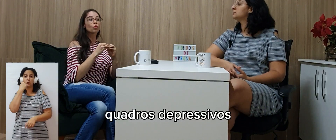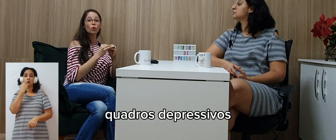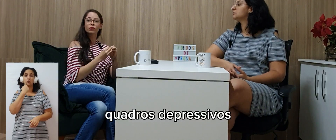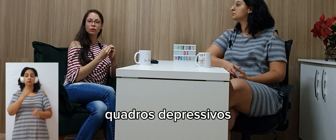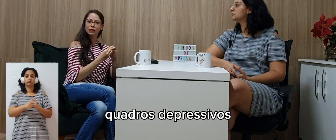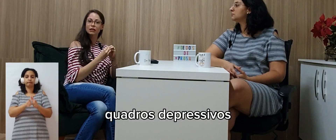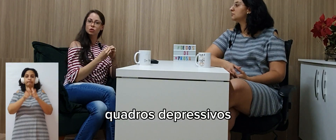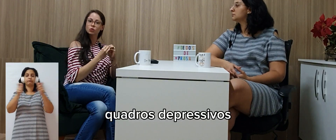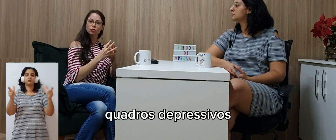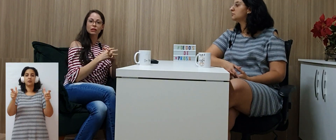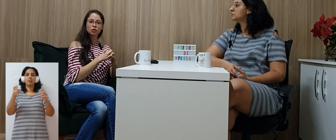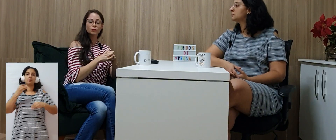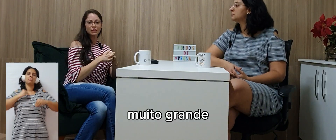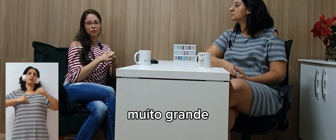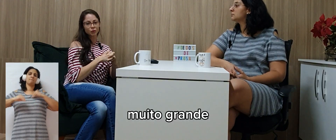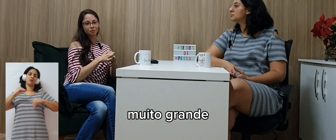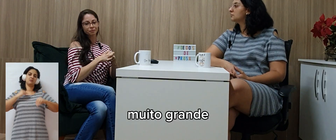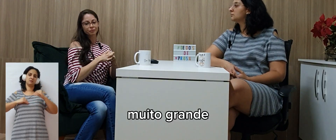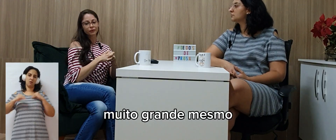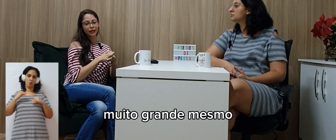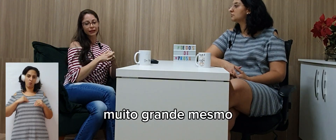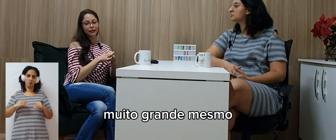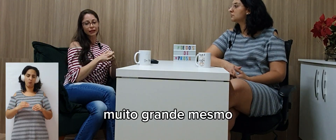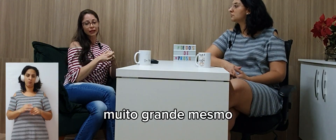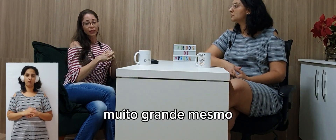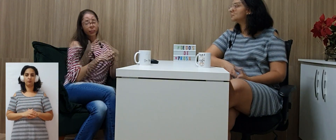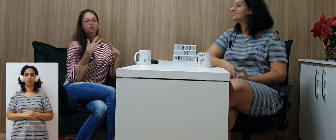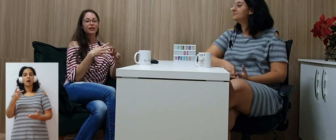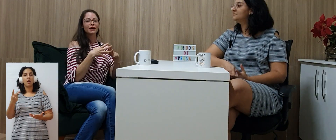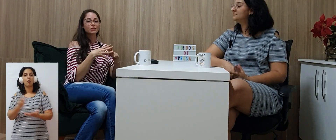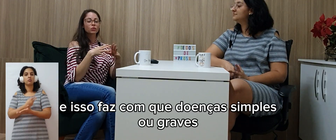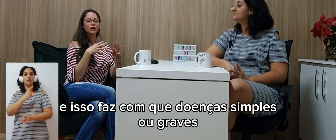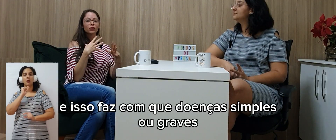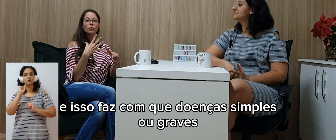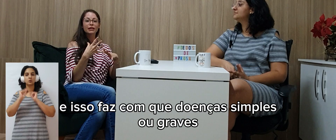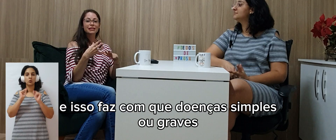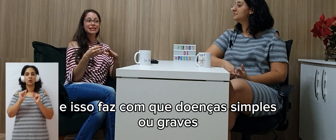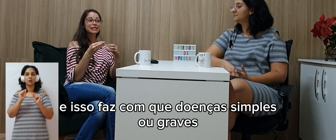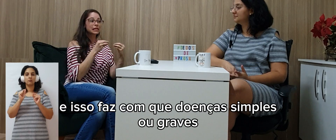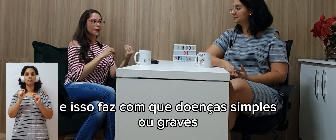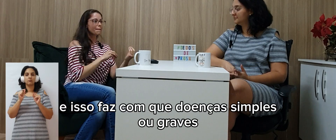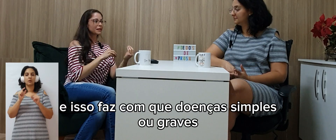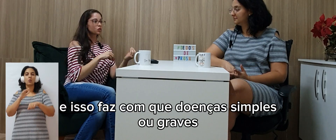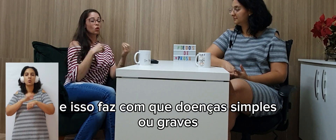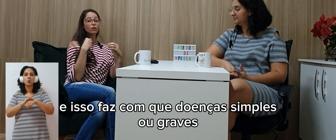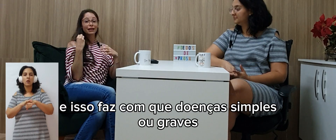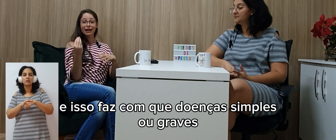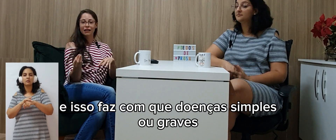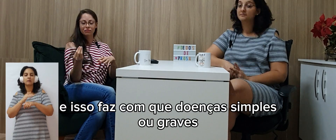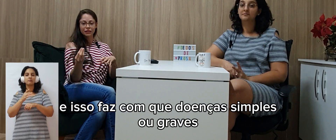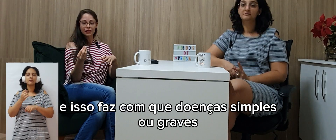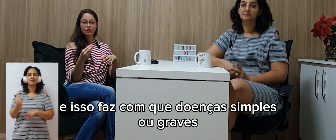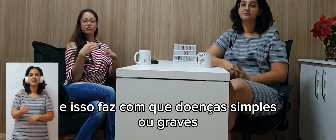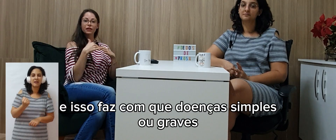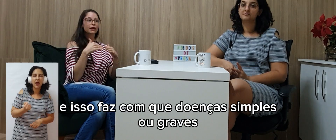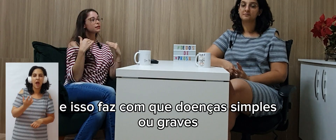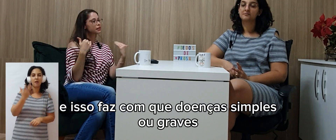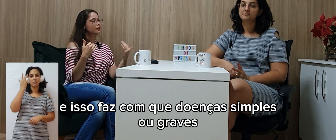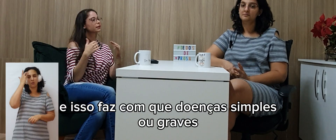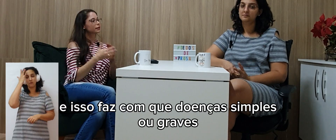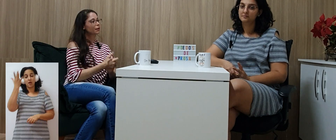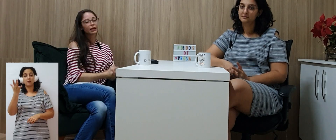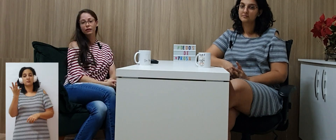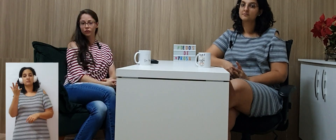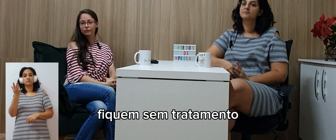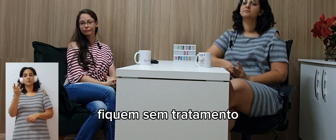depressivos muito grande mesmo. E isso faz com que doenças simples ou graves fiquem